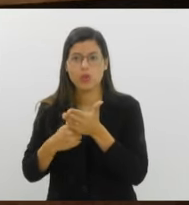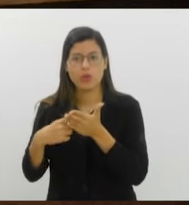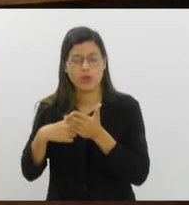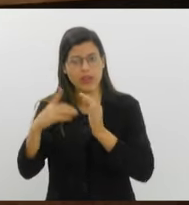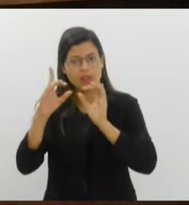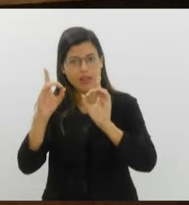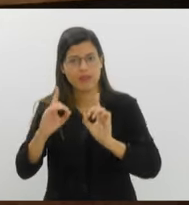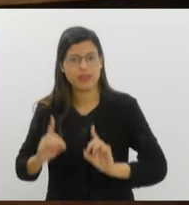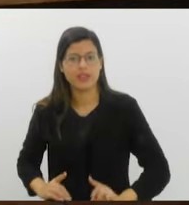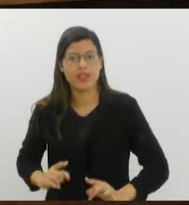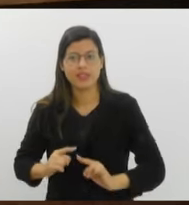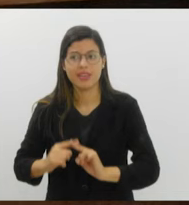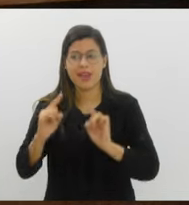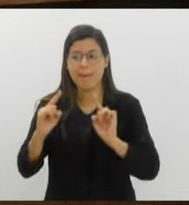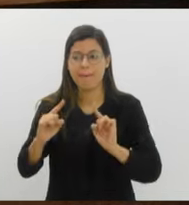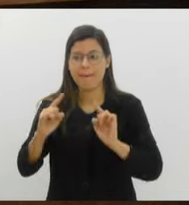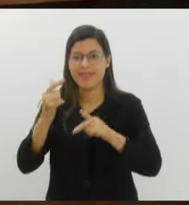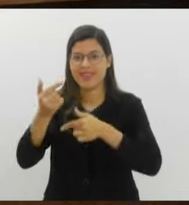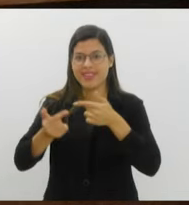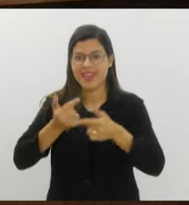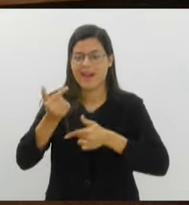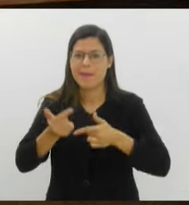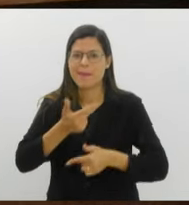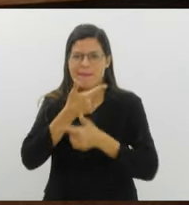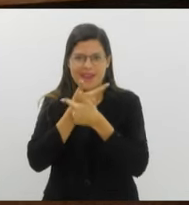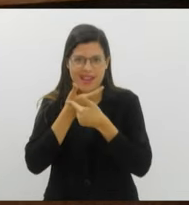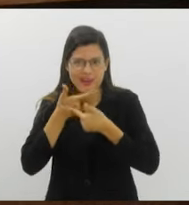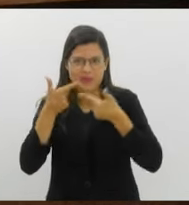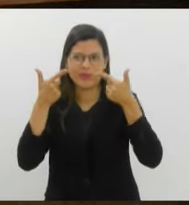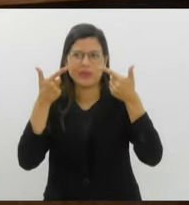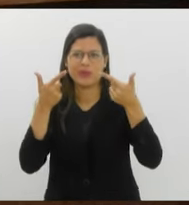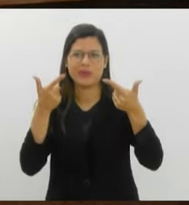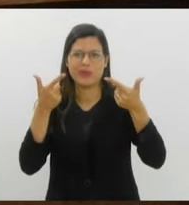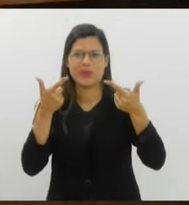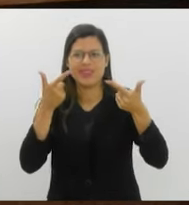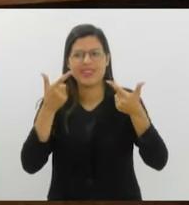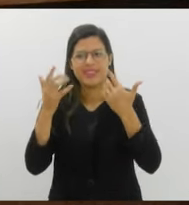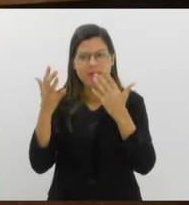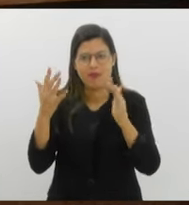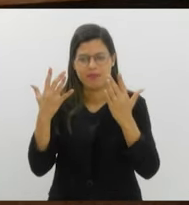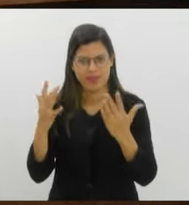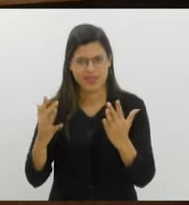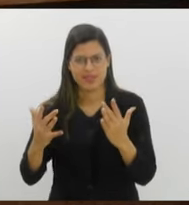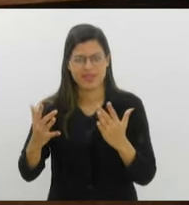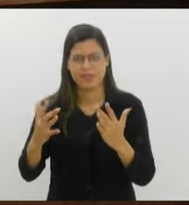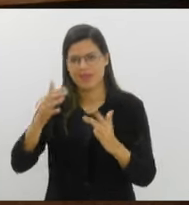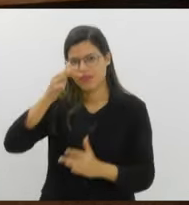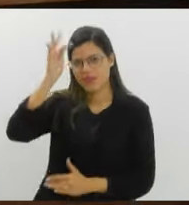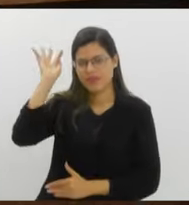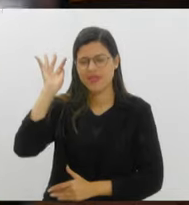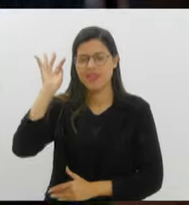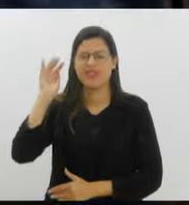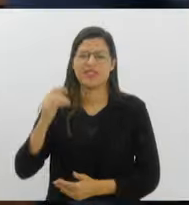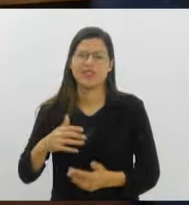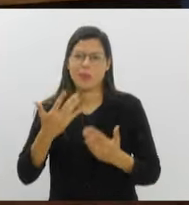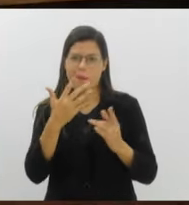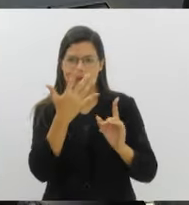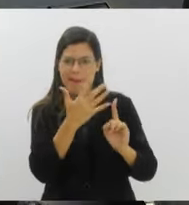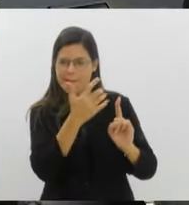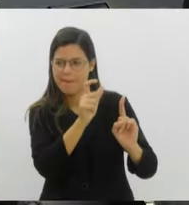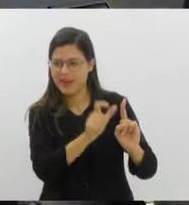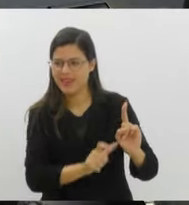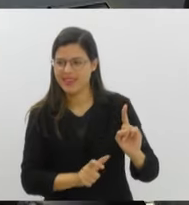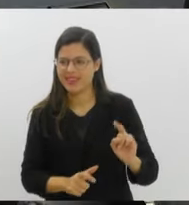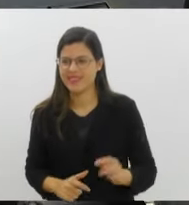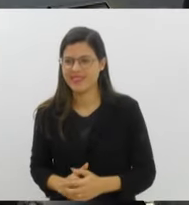vem trabalhar com um sorriso no rosto e presta teu serviço com excelência. Parabéns, Fred, parabéns, Charles. Obrigado, deputado